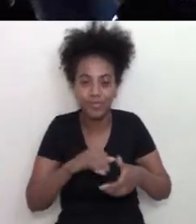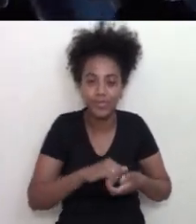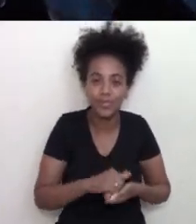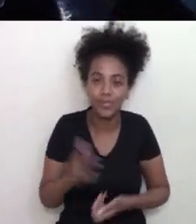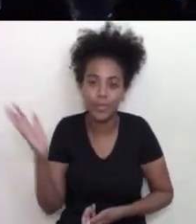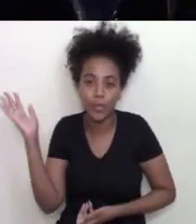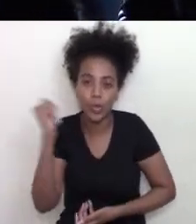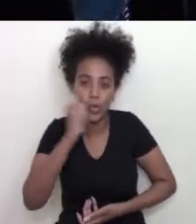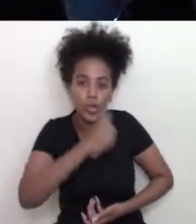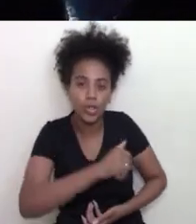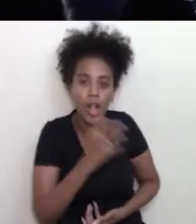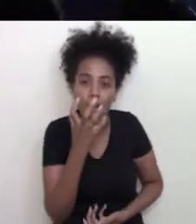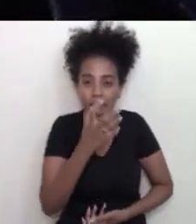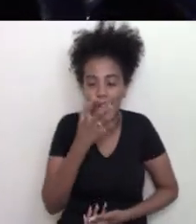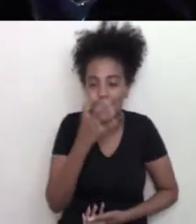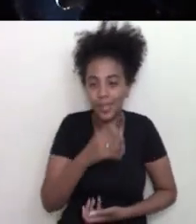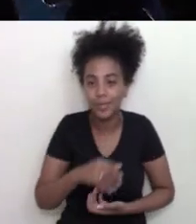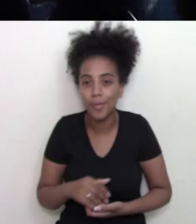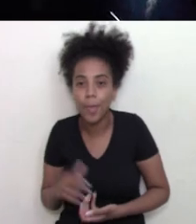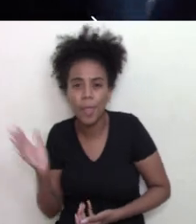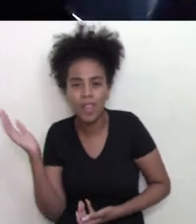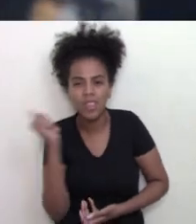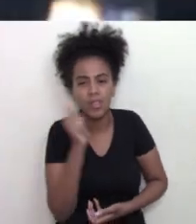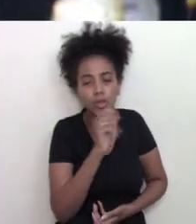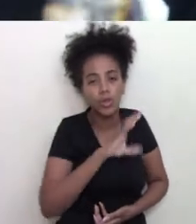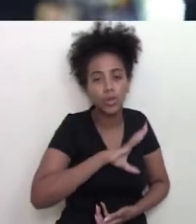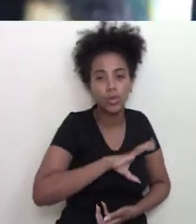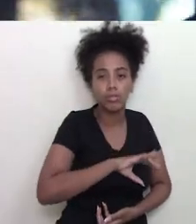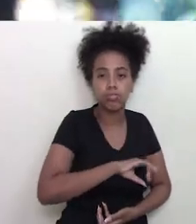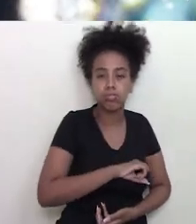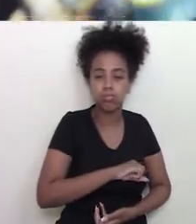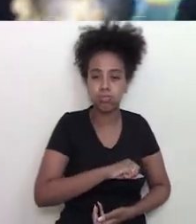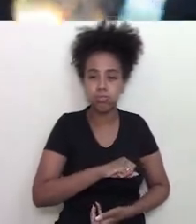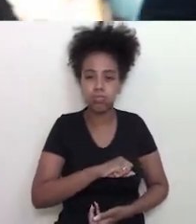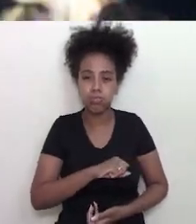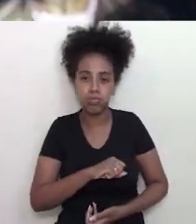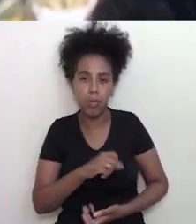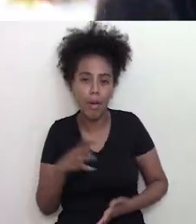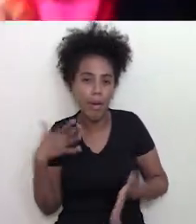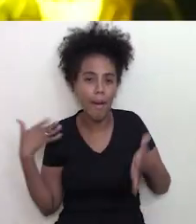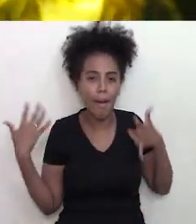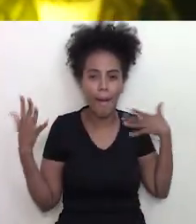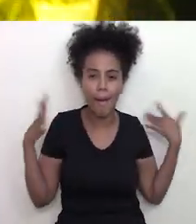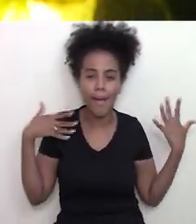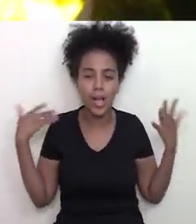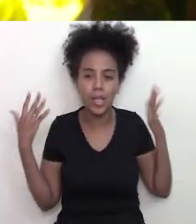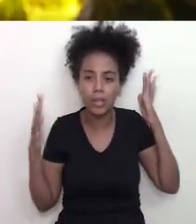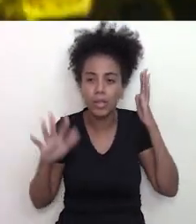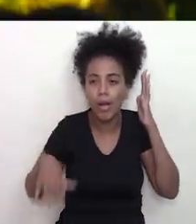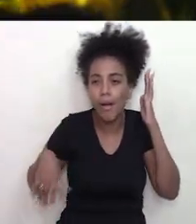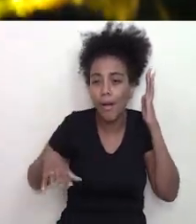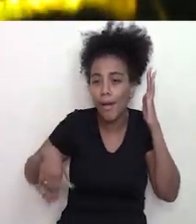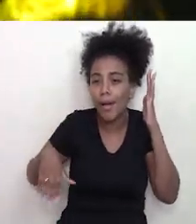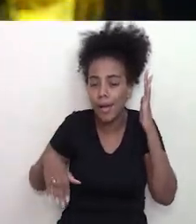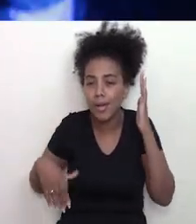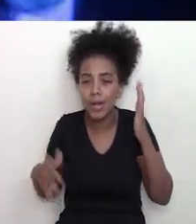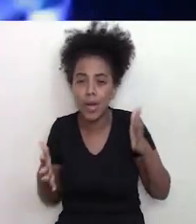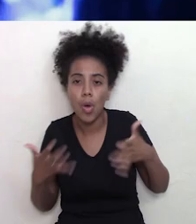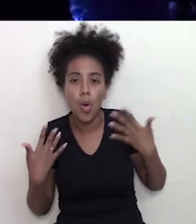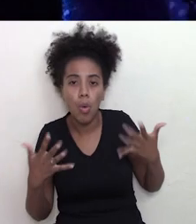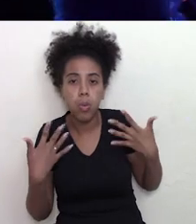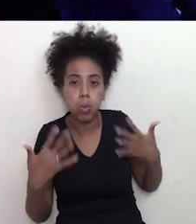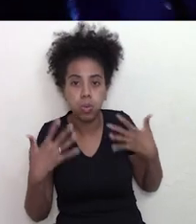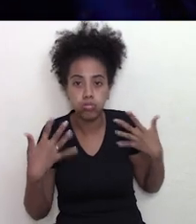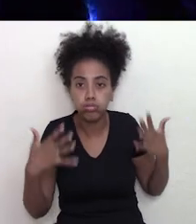Vamos! Vamos, amor, vamos curtir, bora pra beira do mar. Vamos pra onde tá fazendo mais